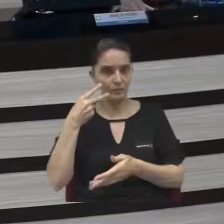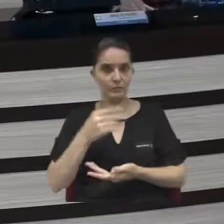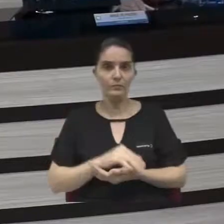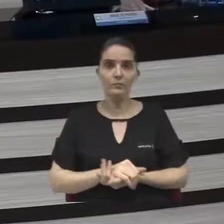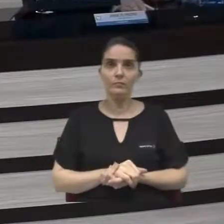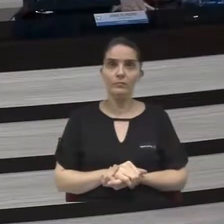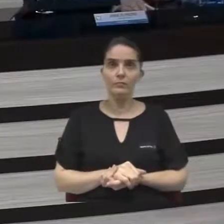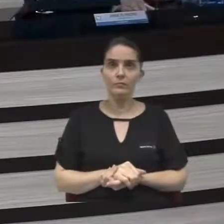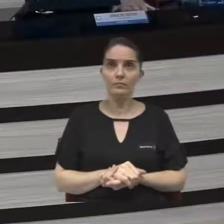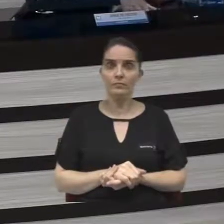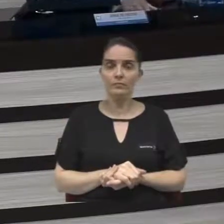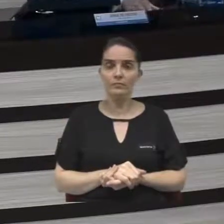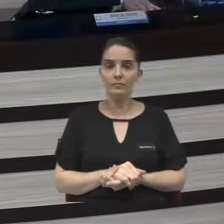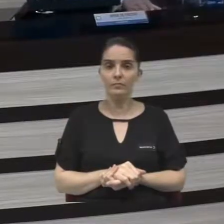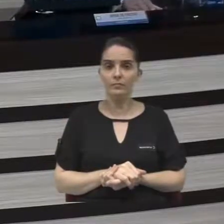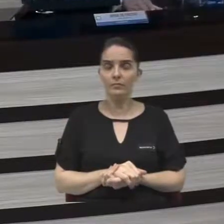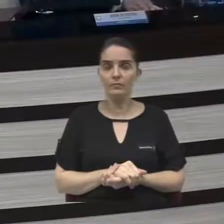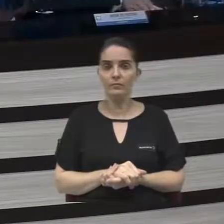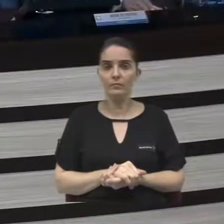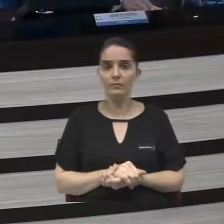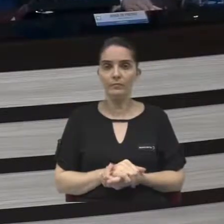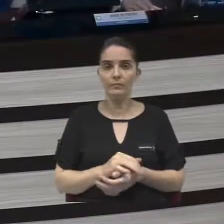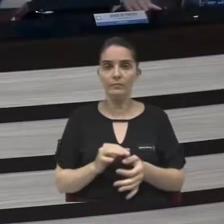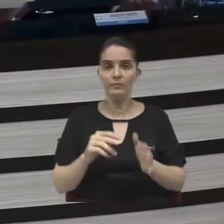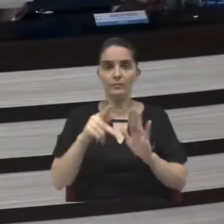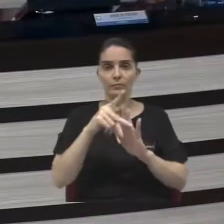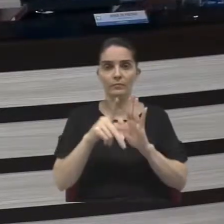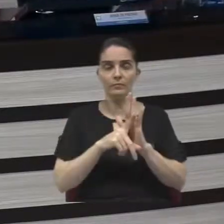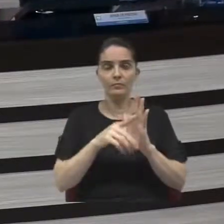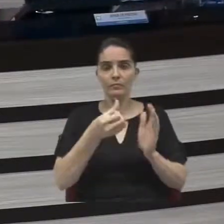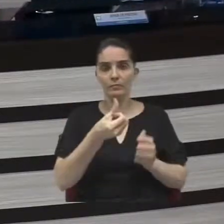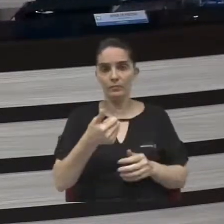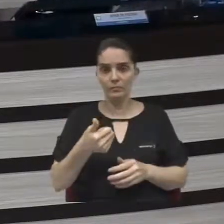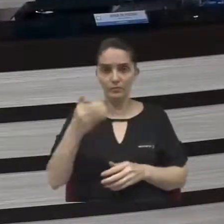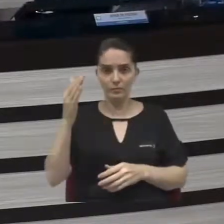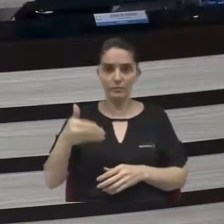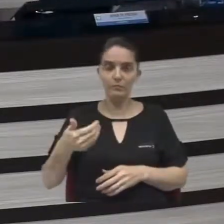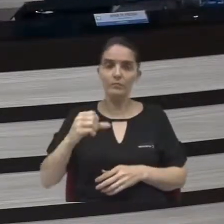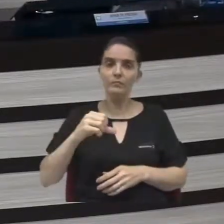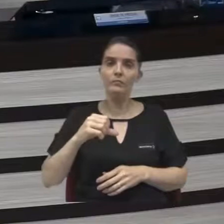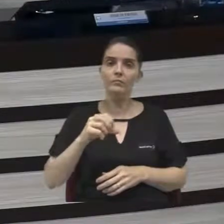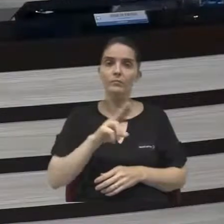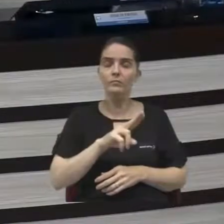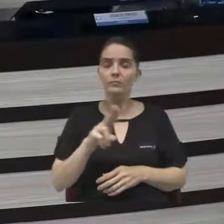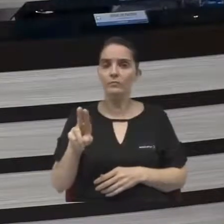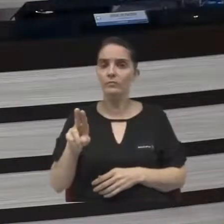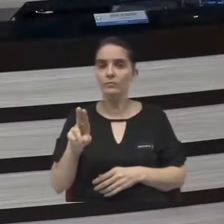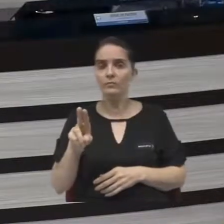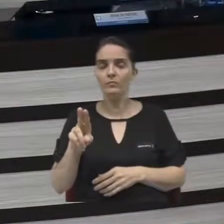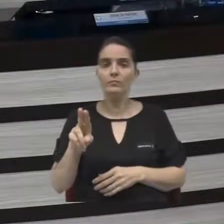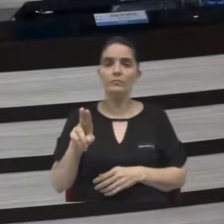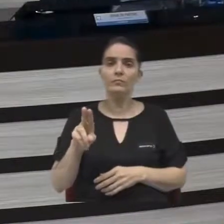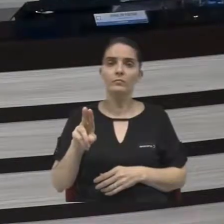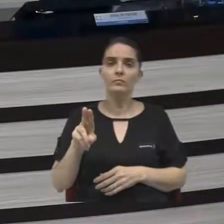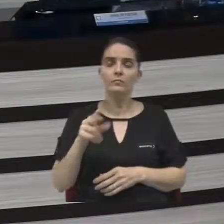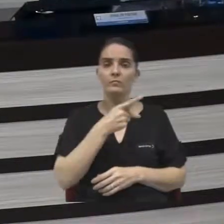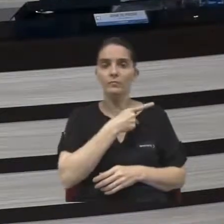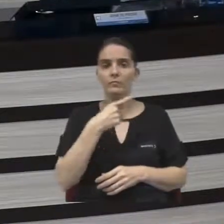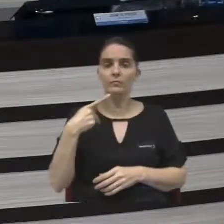senhores vereadores. Projeto de lei número 61/2019, perpetua o nome do